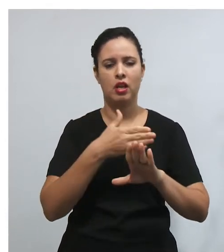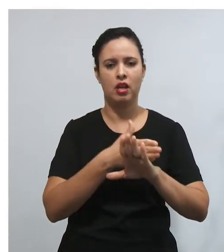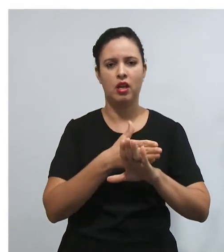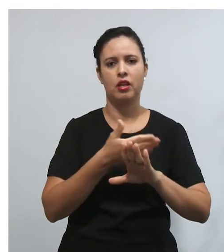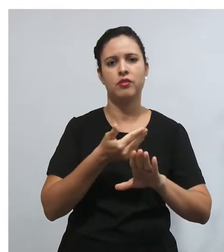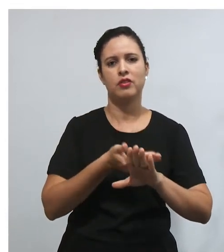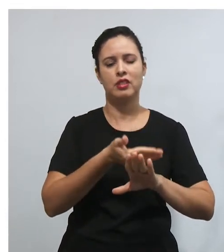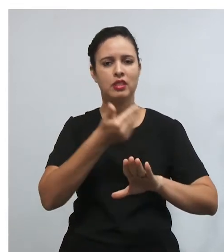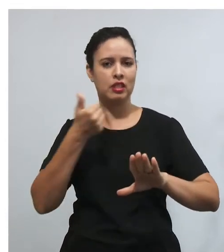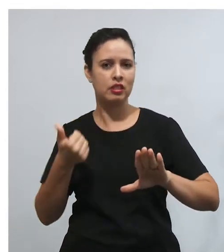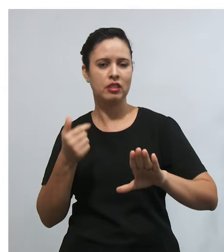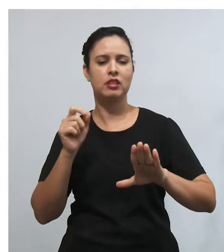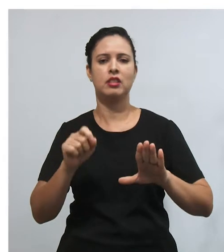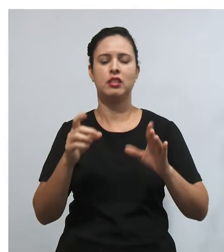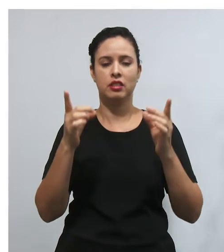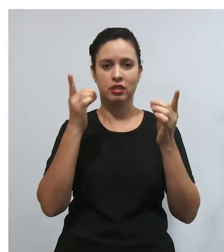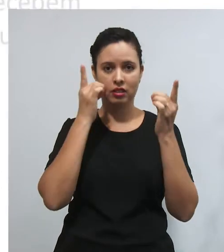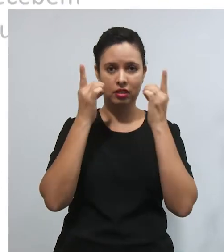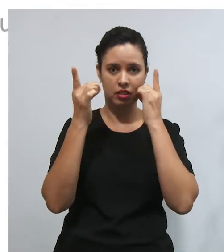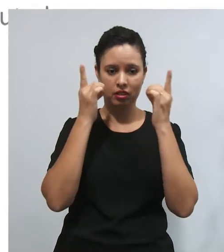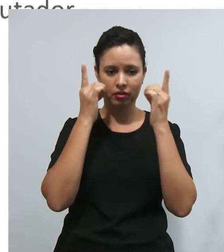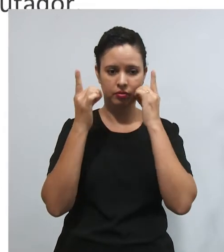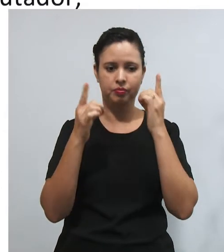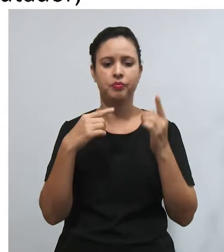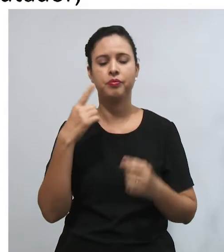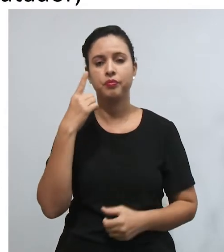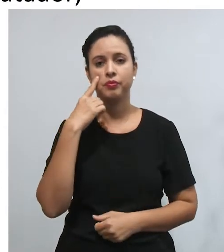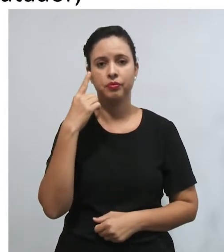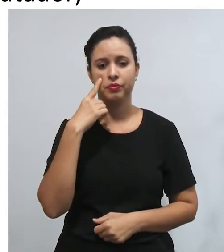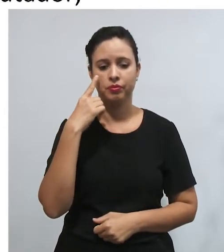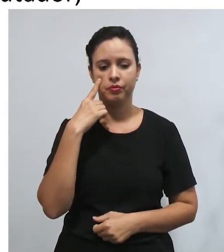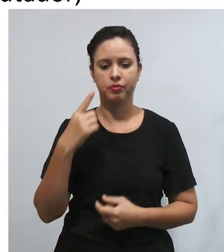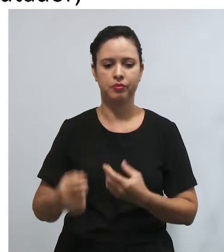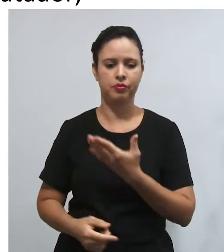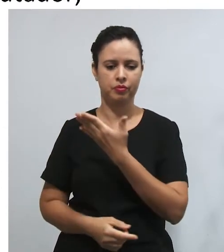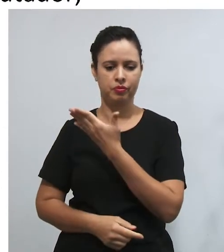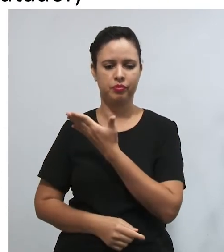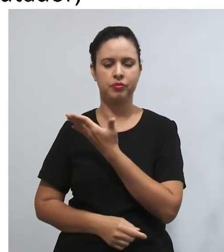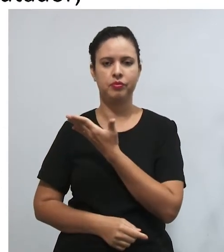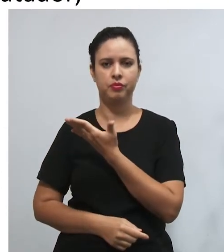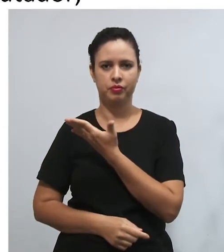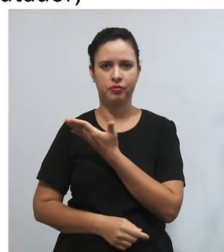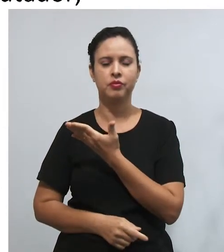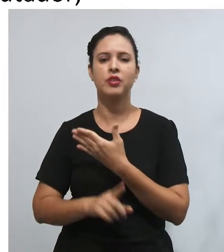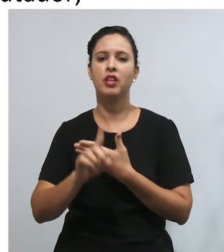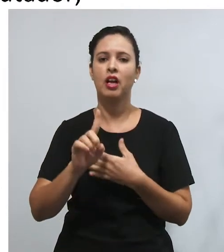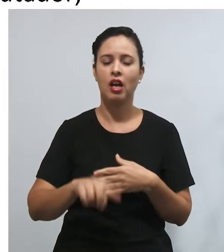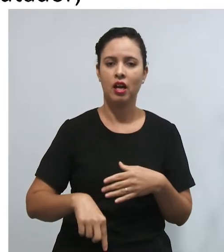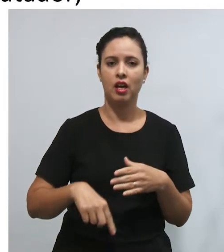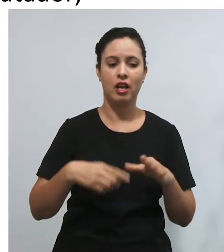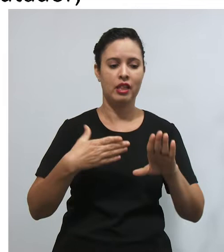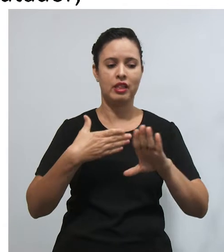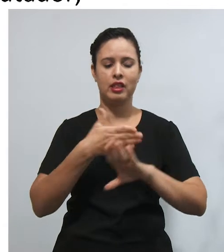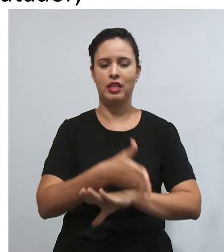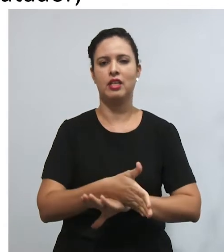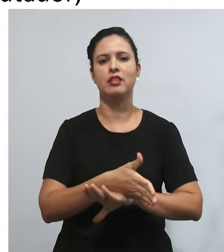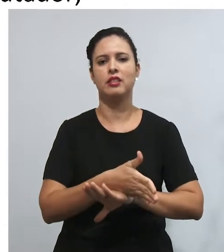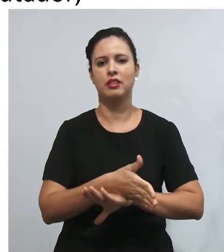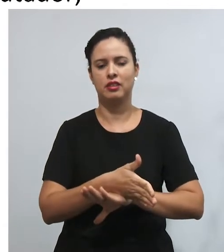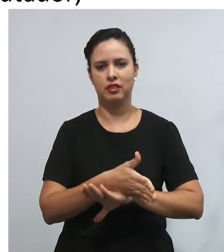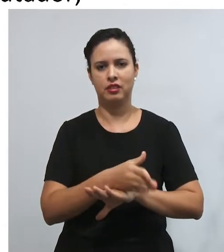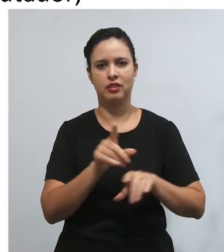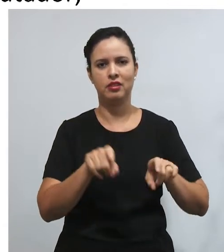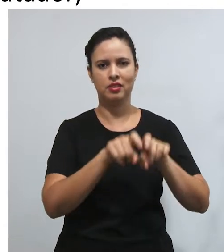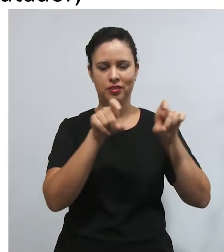alguns que acumulam essas duas funções, tá? O primeiro tipo que a gente vai trazer aqui, ó, são dispositivos de entrada. São